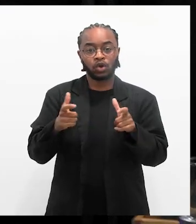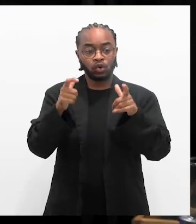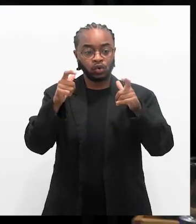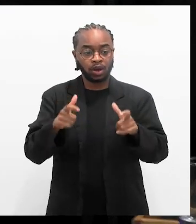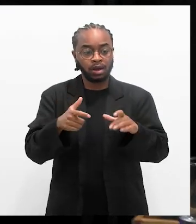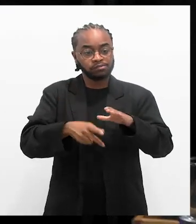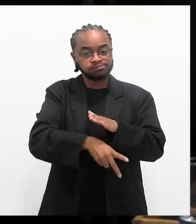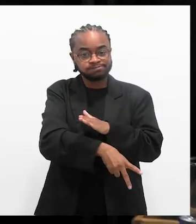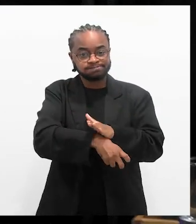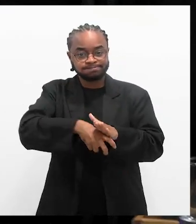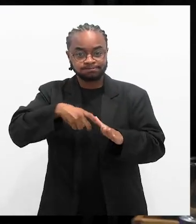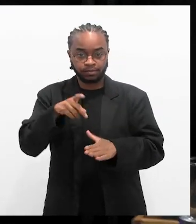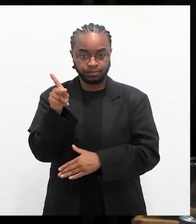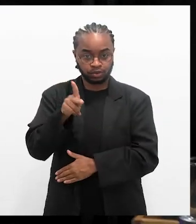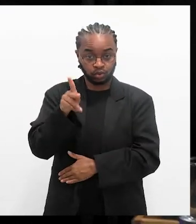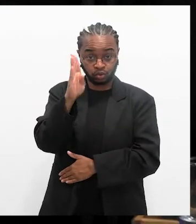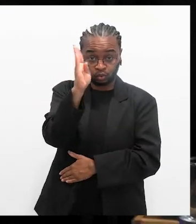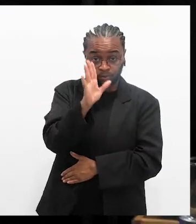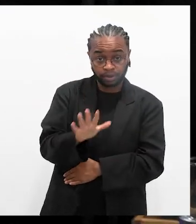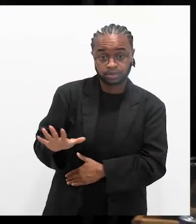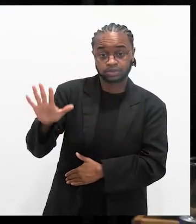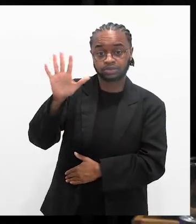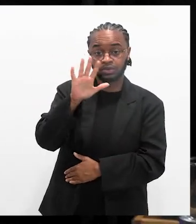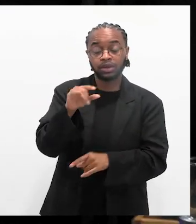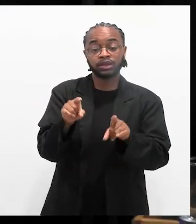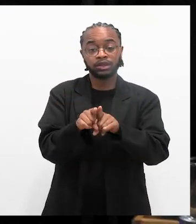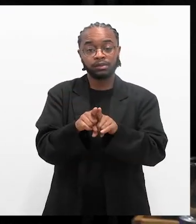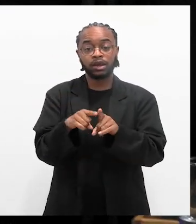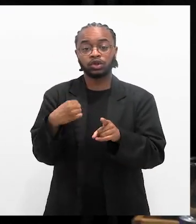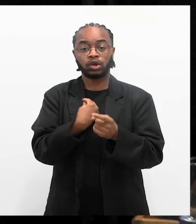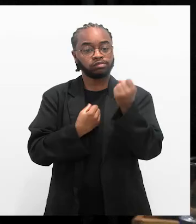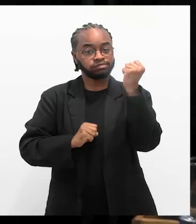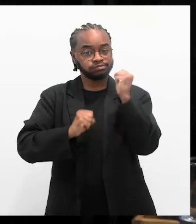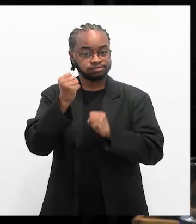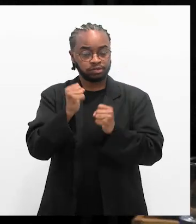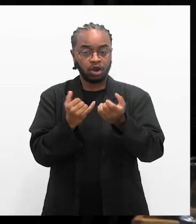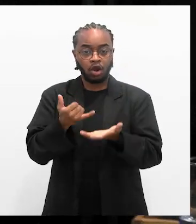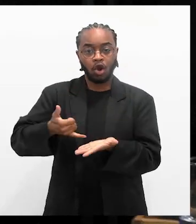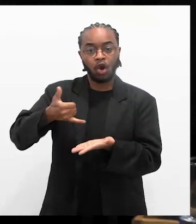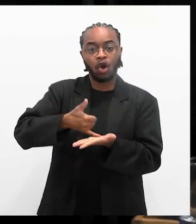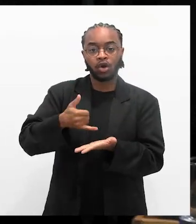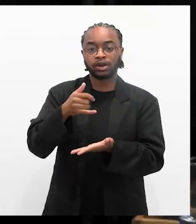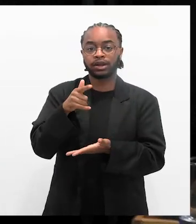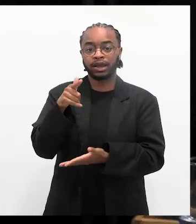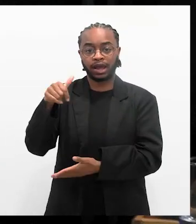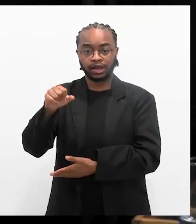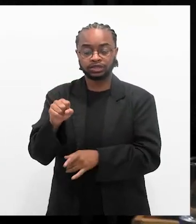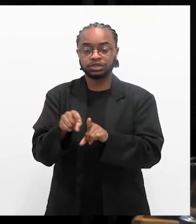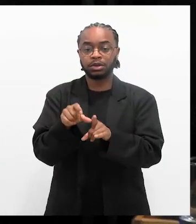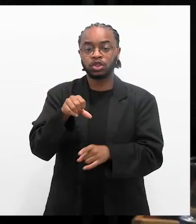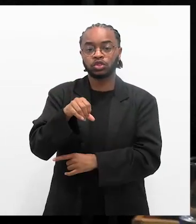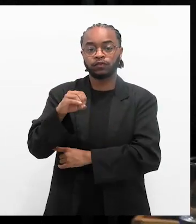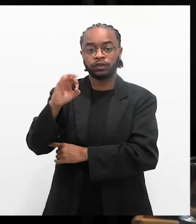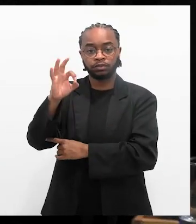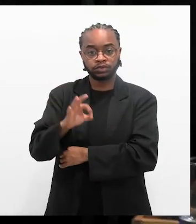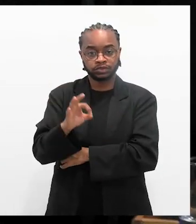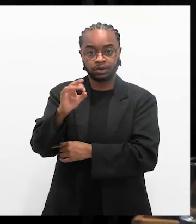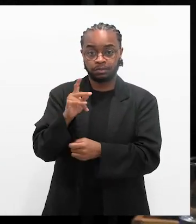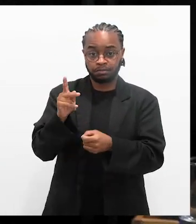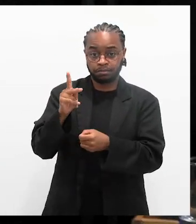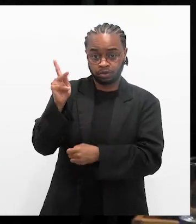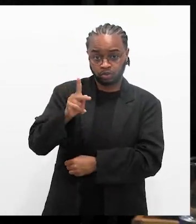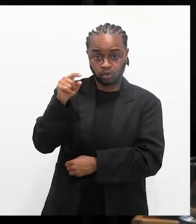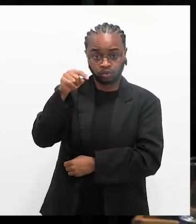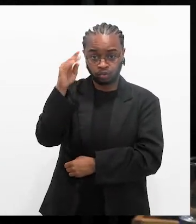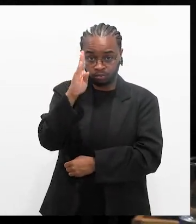de estaleiros do Brasil, né? A nossa indústria de óleo e gás, 90% de todo o petróleo que é extraído